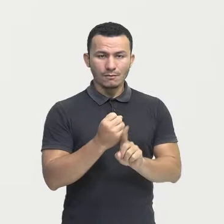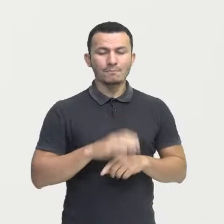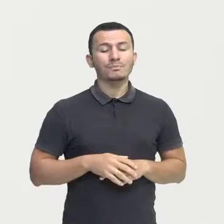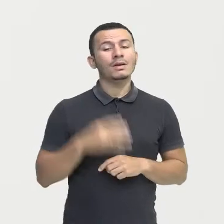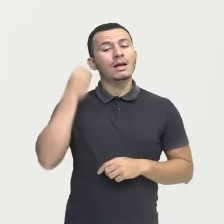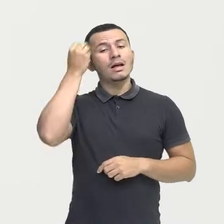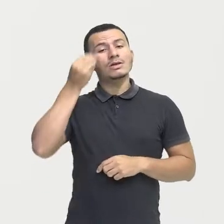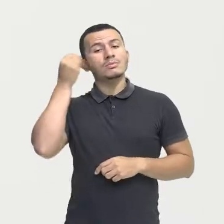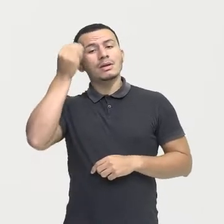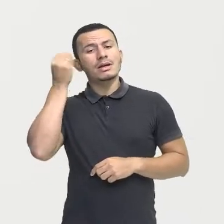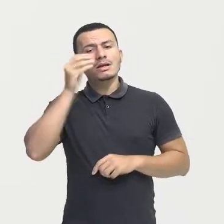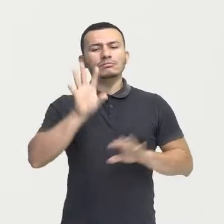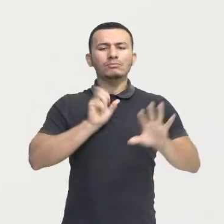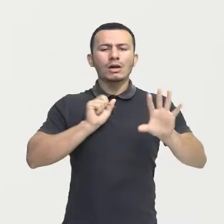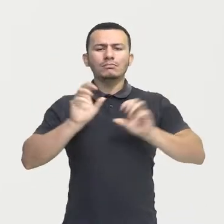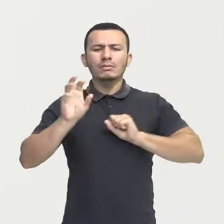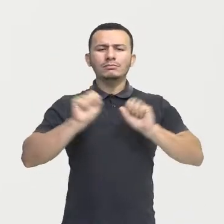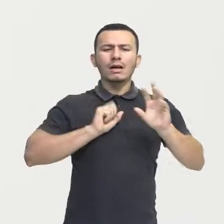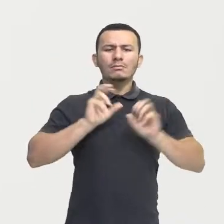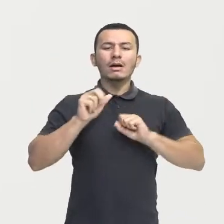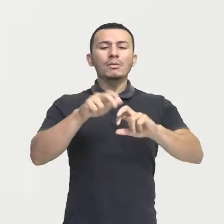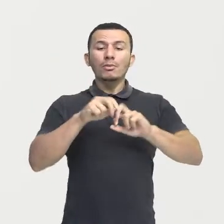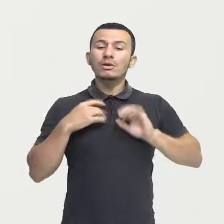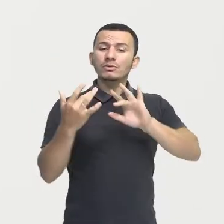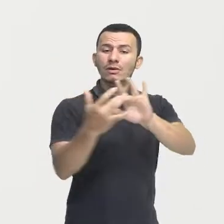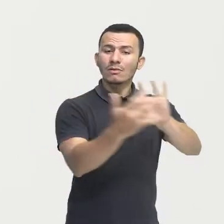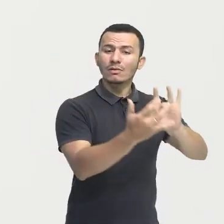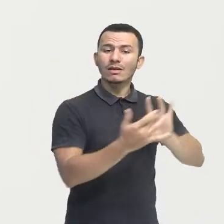adquire através da experiência dessa convivência.